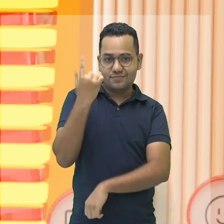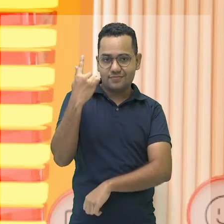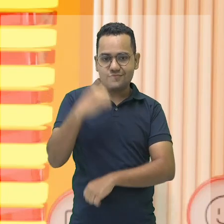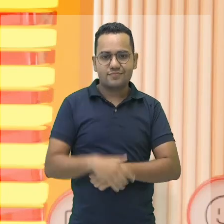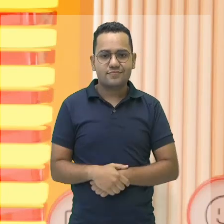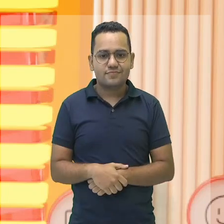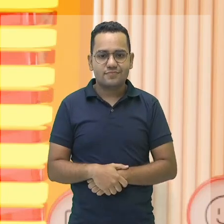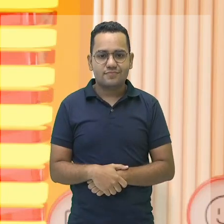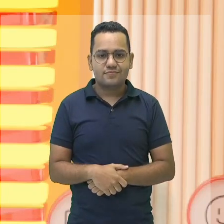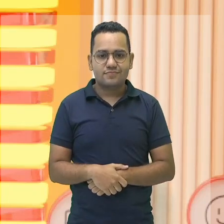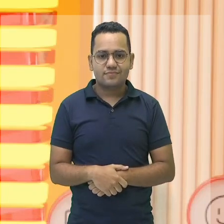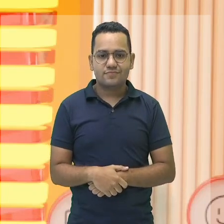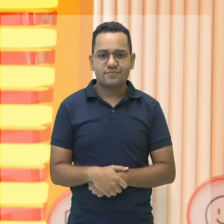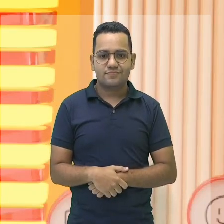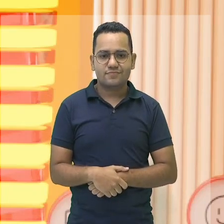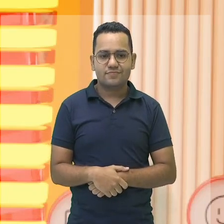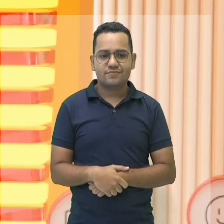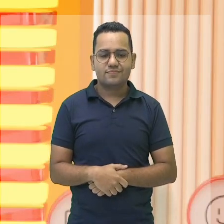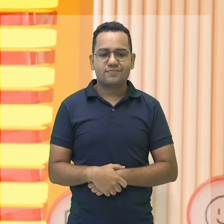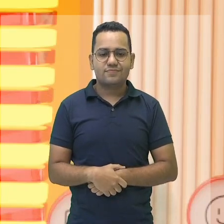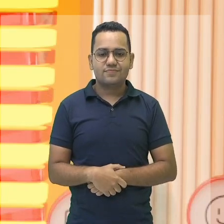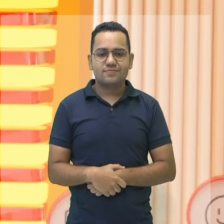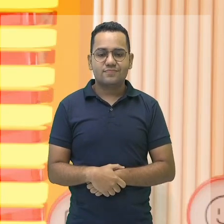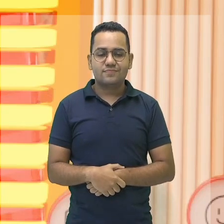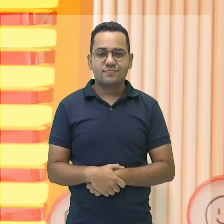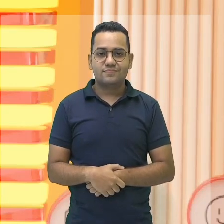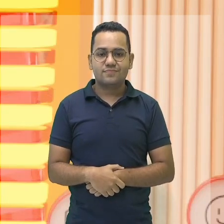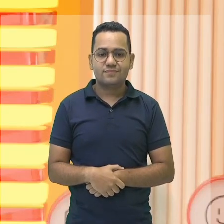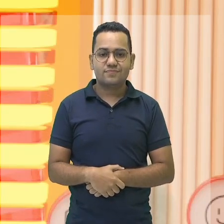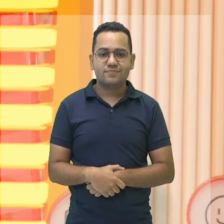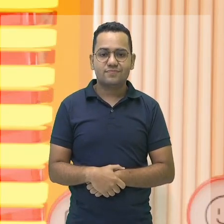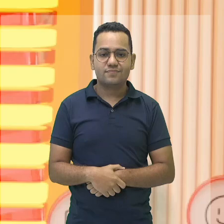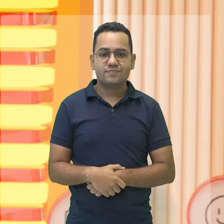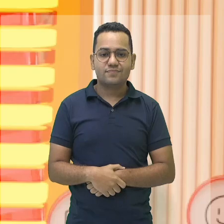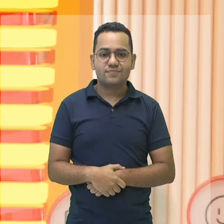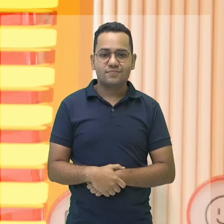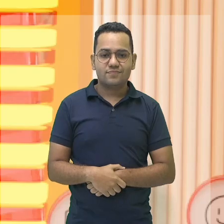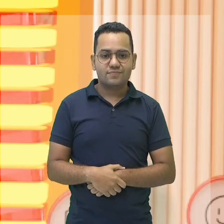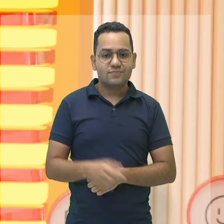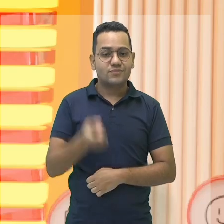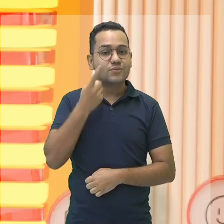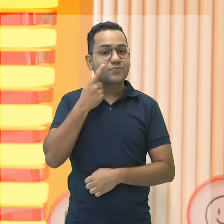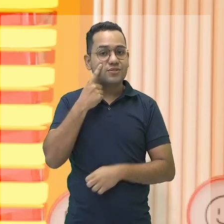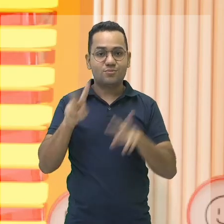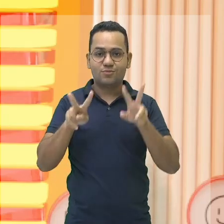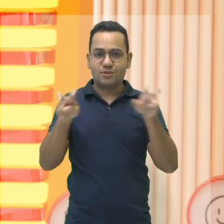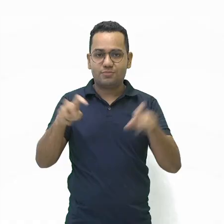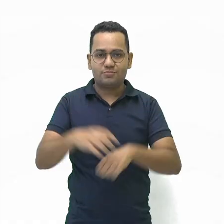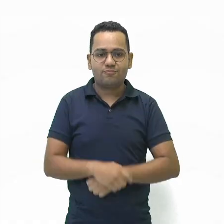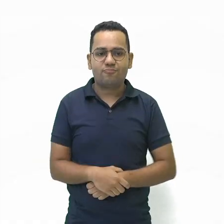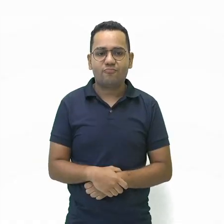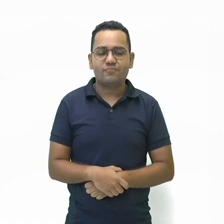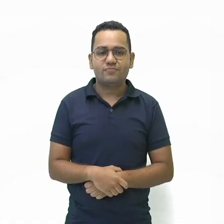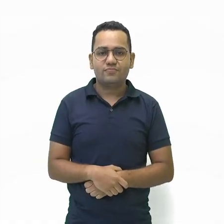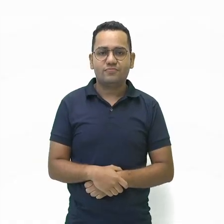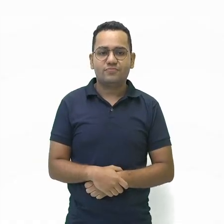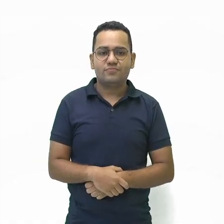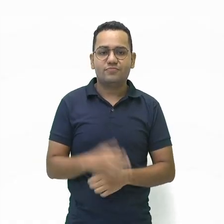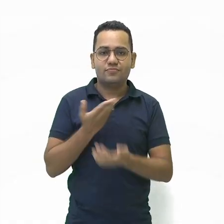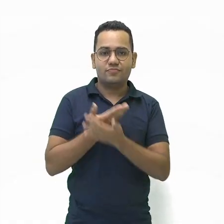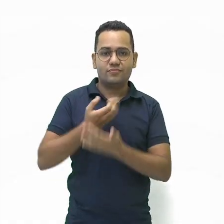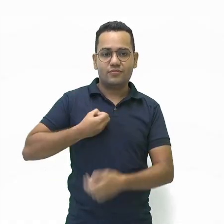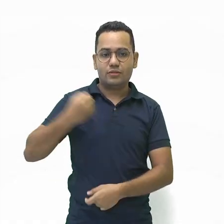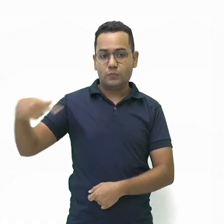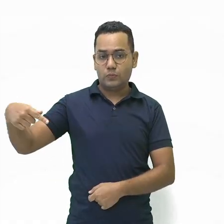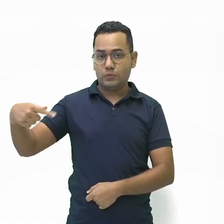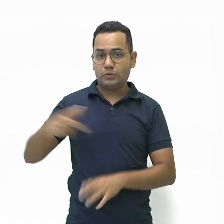geografia, e eu vou prosseguir com as nossas atividades. Vamos verificar o que nós temos para a presente aula. Estamos na aula de número